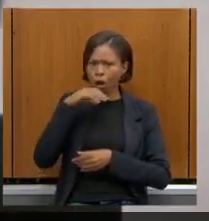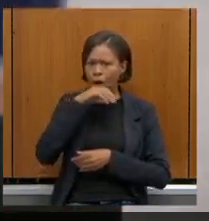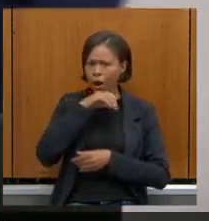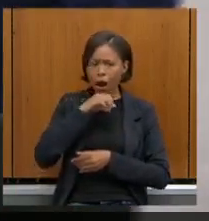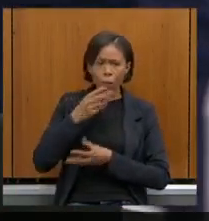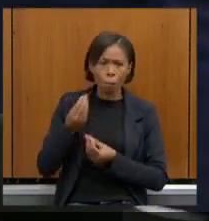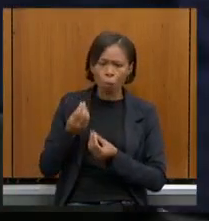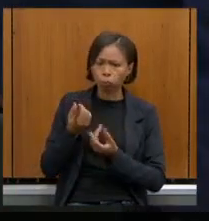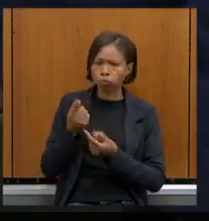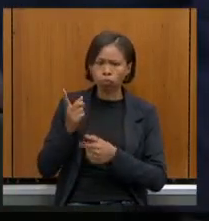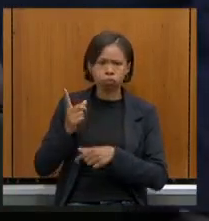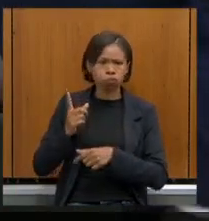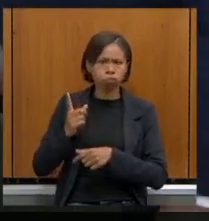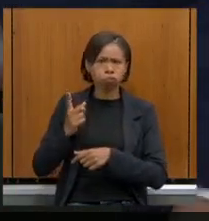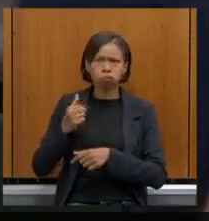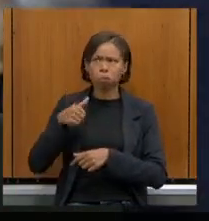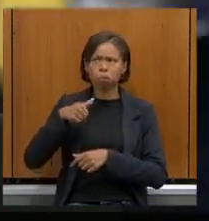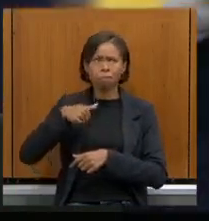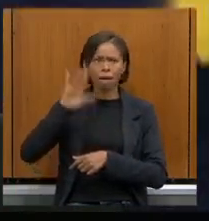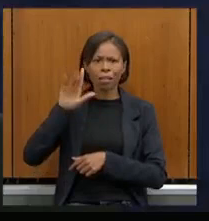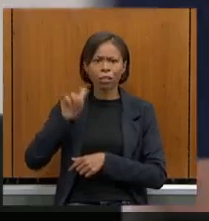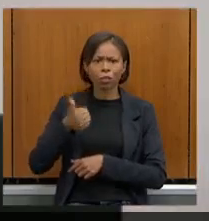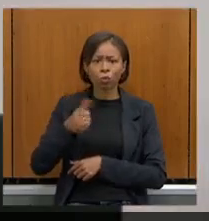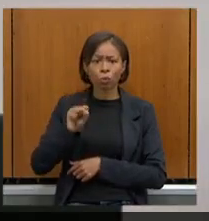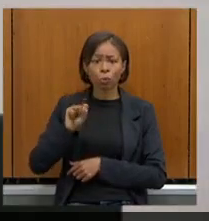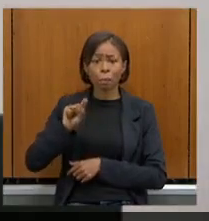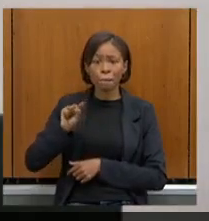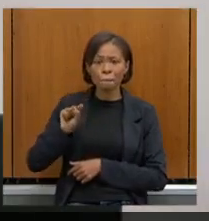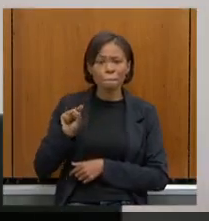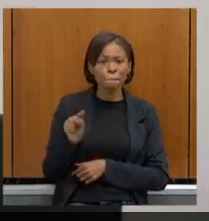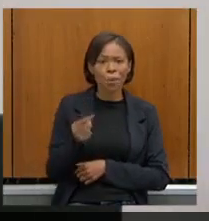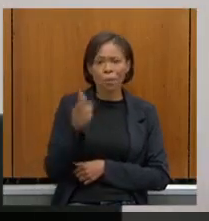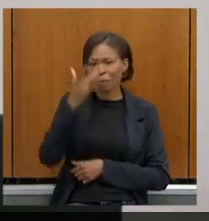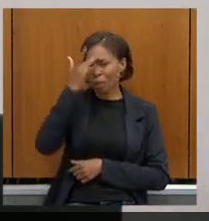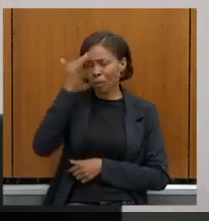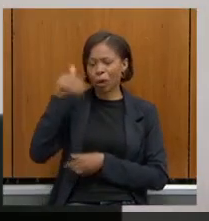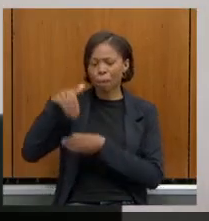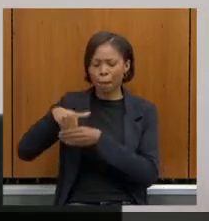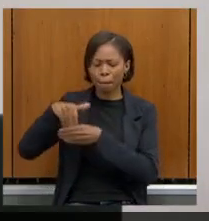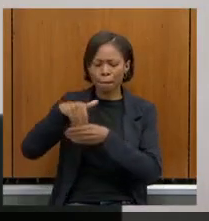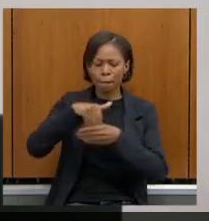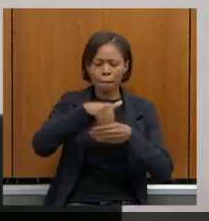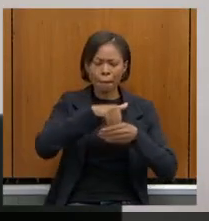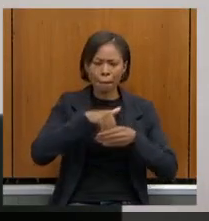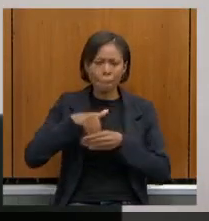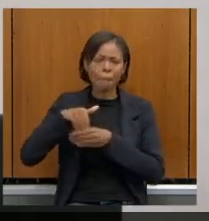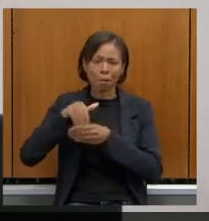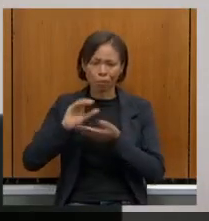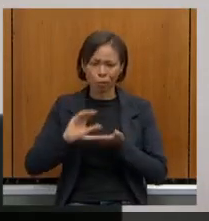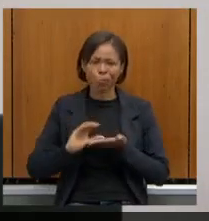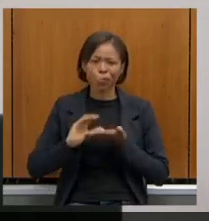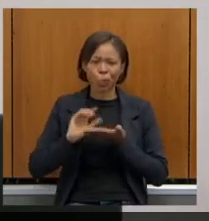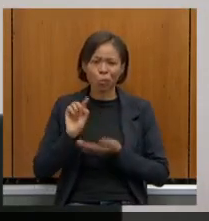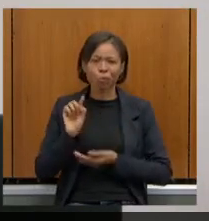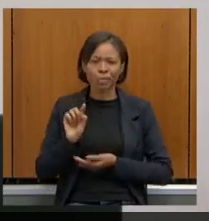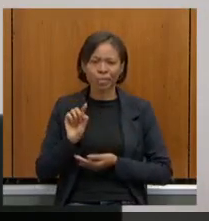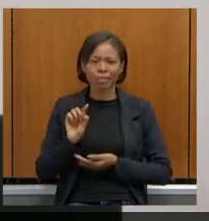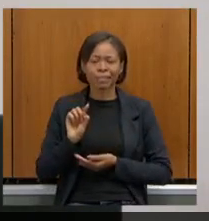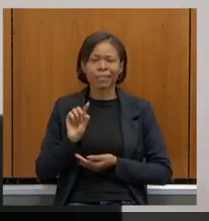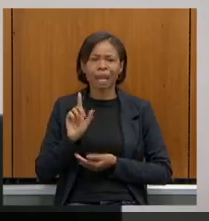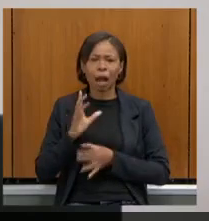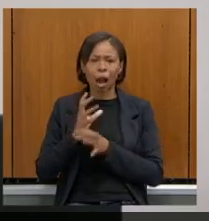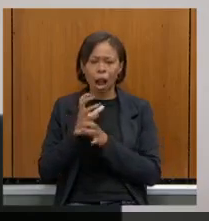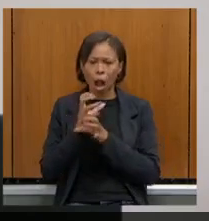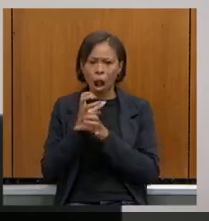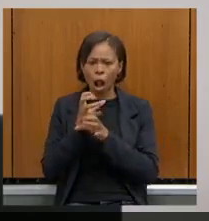votação uma participação de mais de 18 mil pessoas votando e realmente foi um número